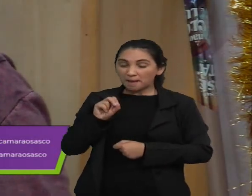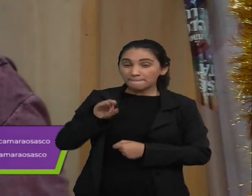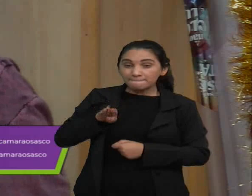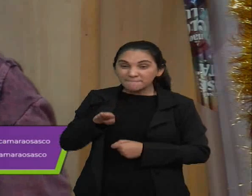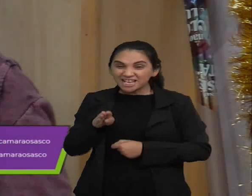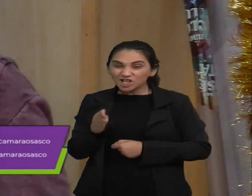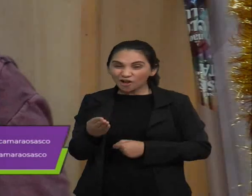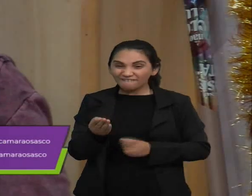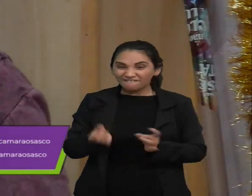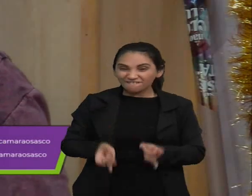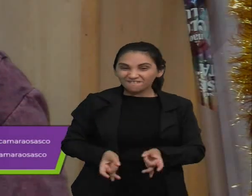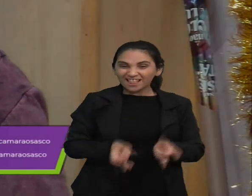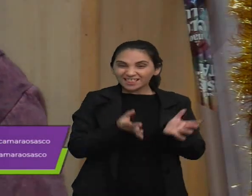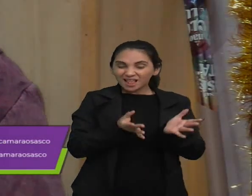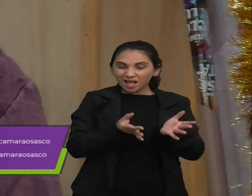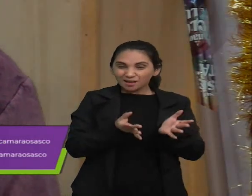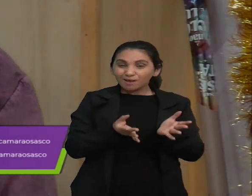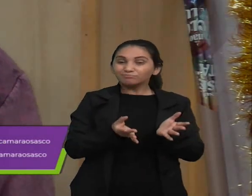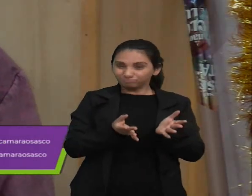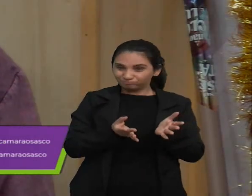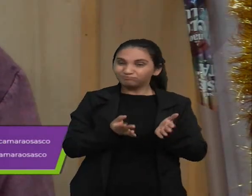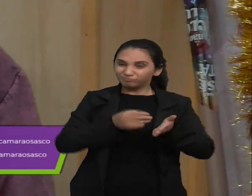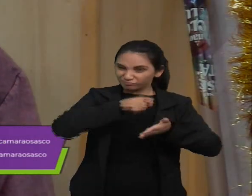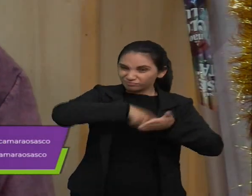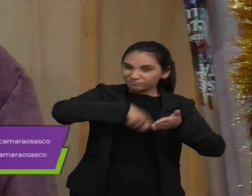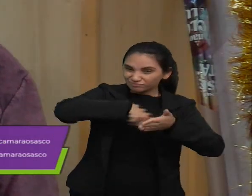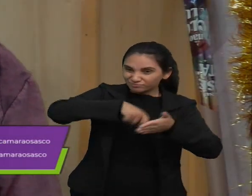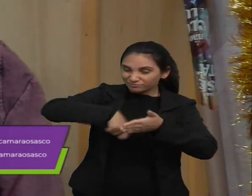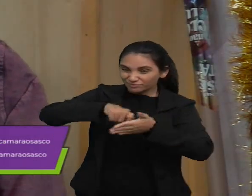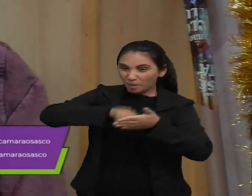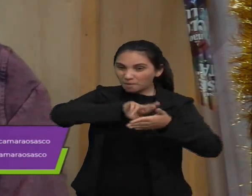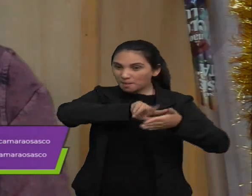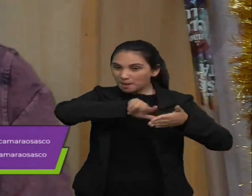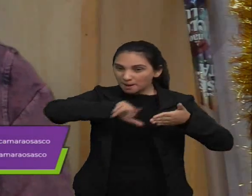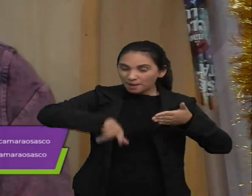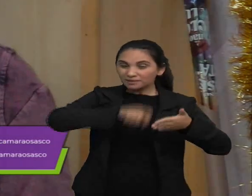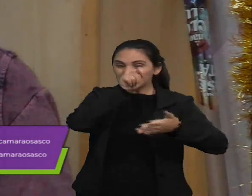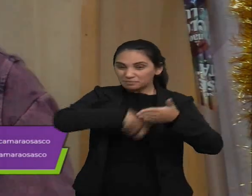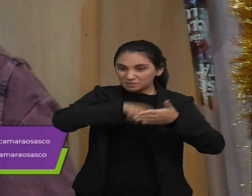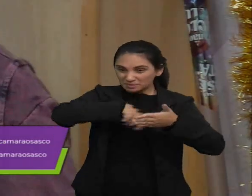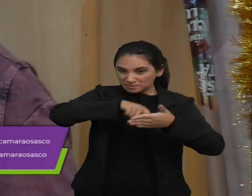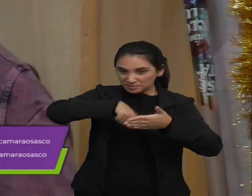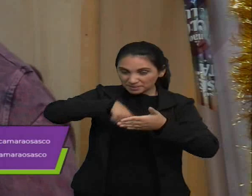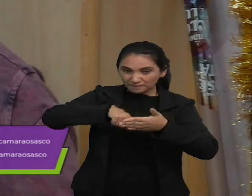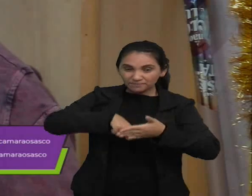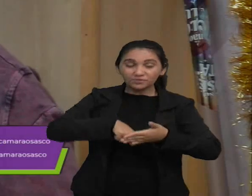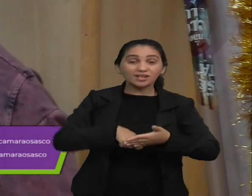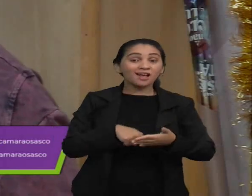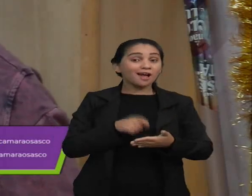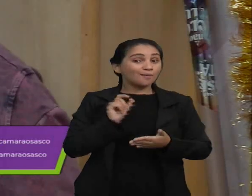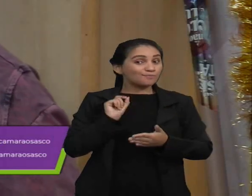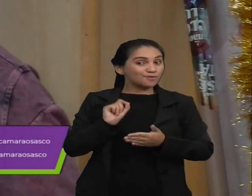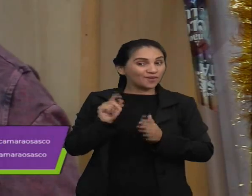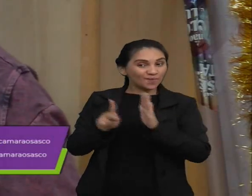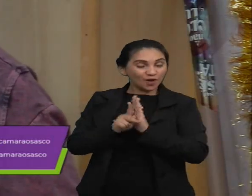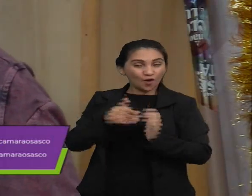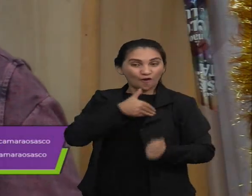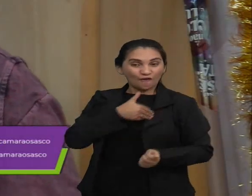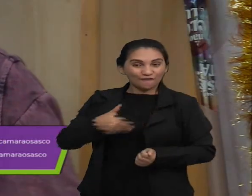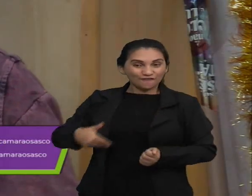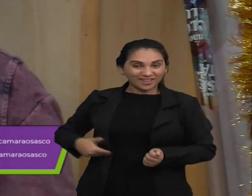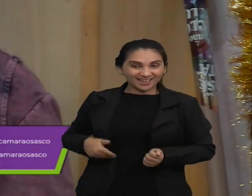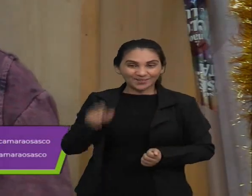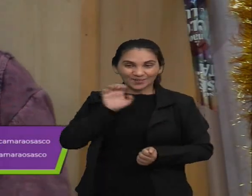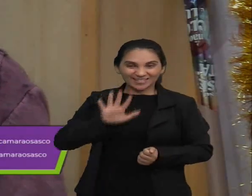que a venda das ações vai gerar, no quê? No caixa do governo do Estado.